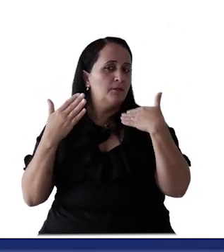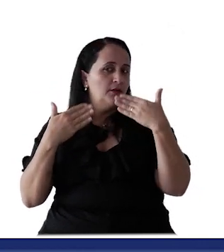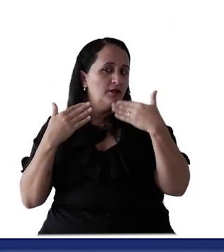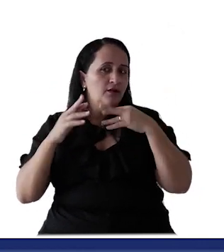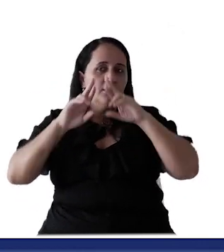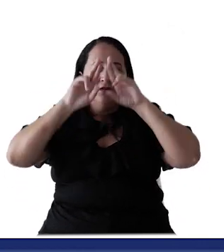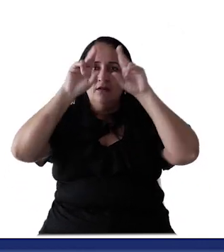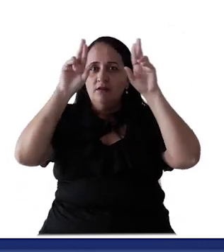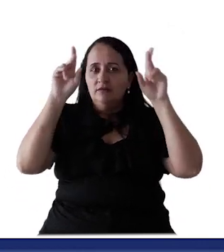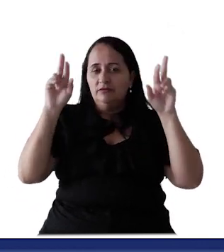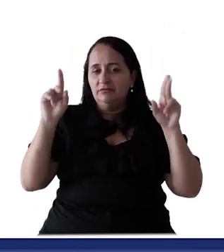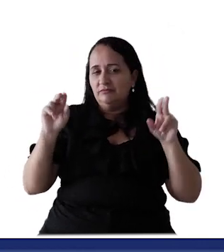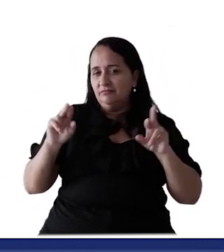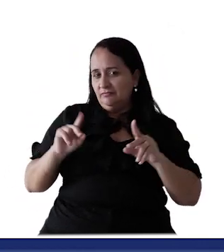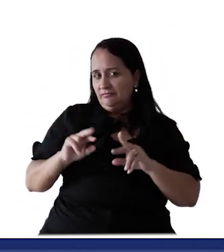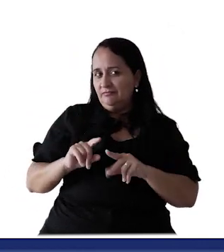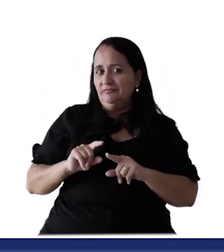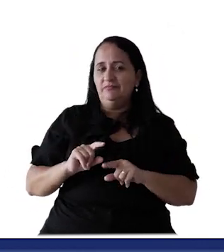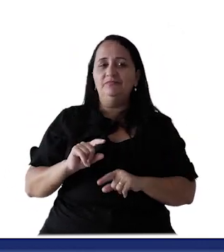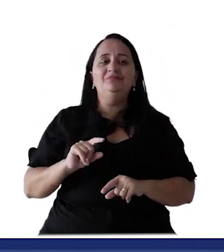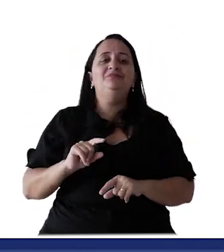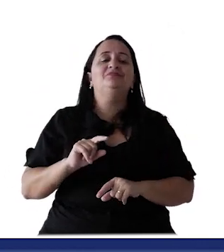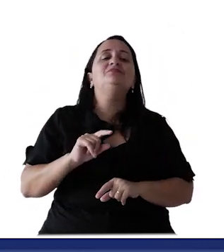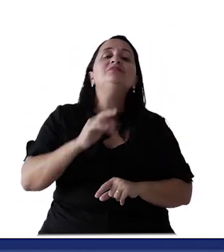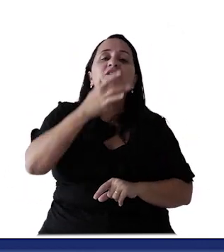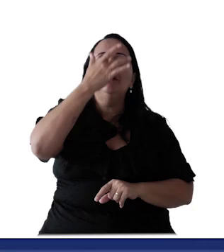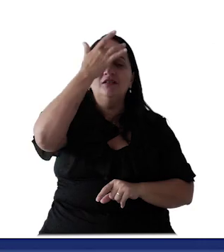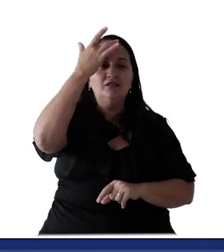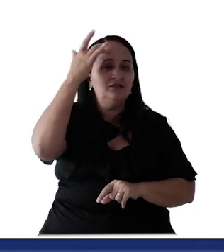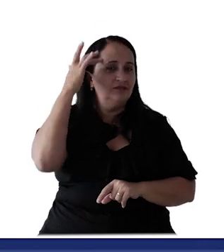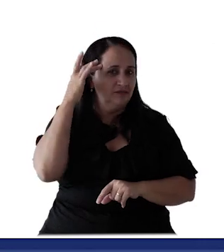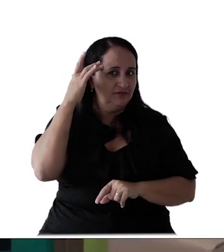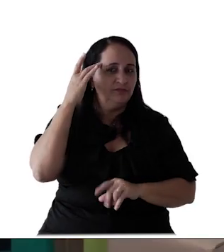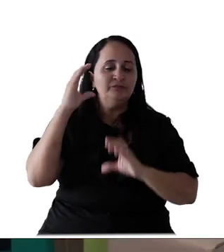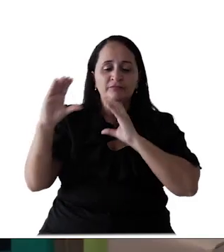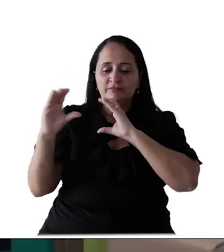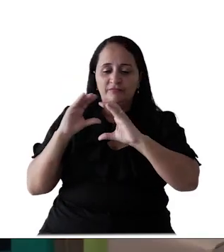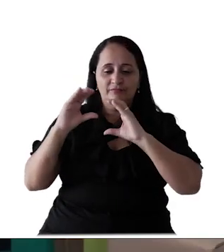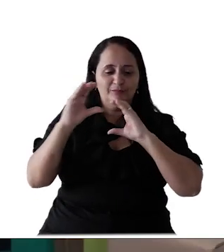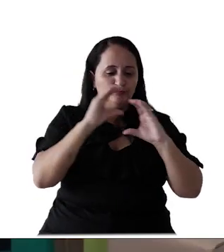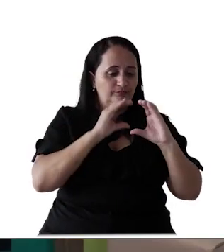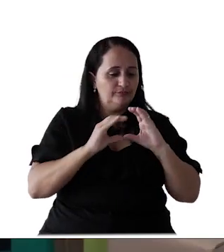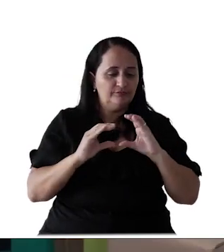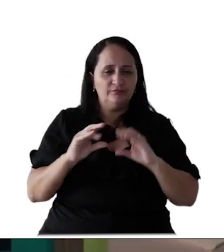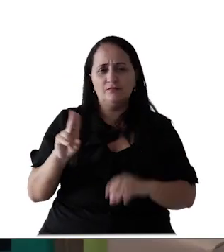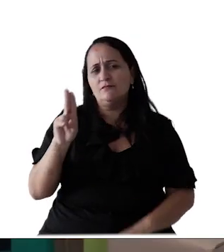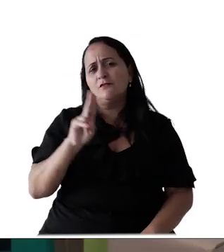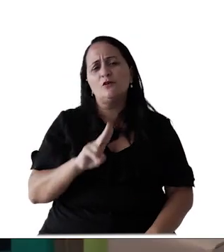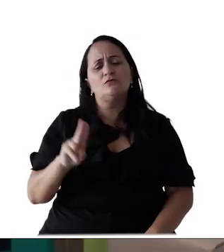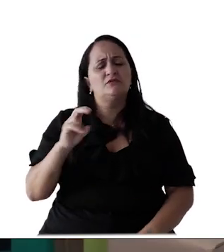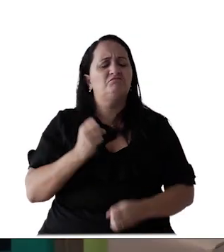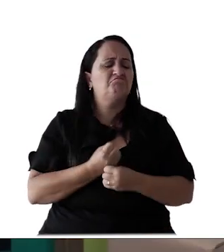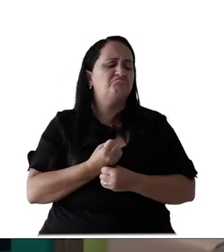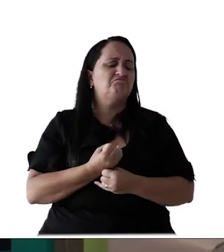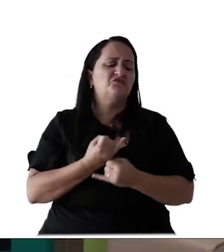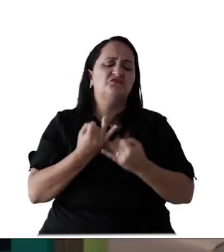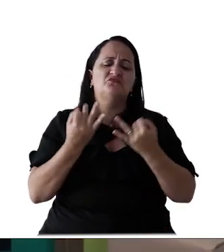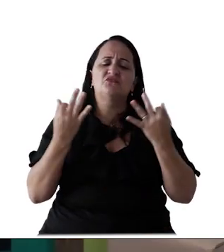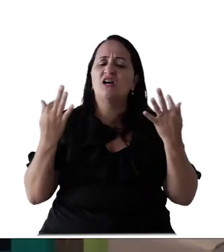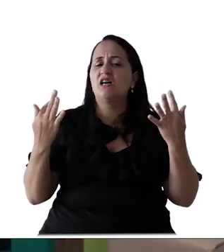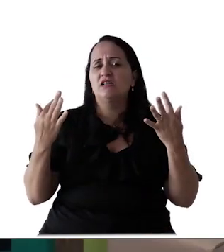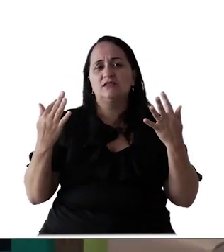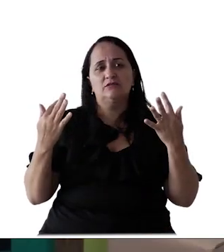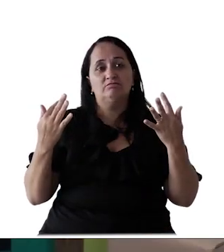diversas pessoas em uma situação de comunicação. As pessoas utilizam diversas formas para